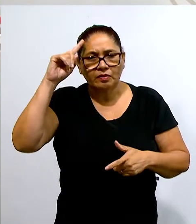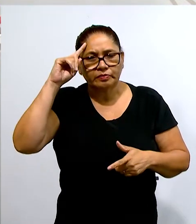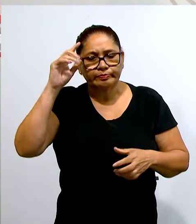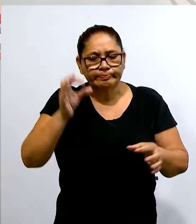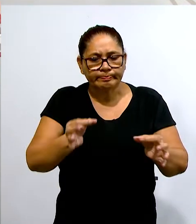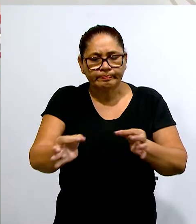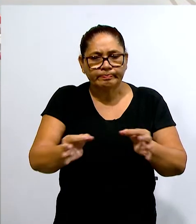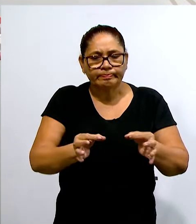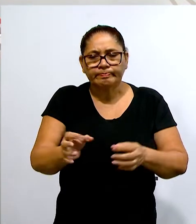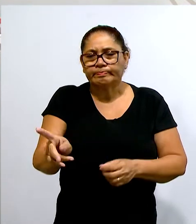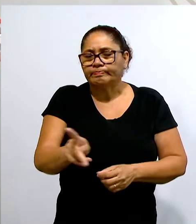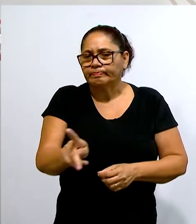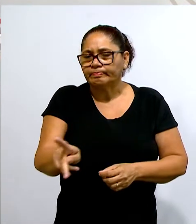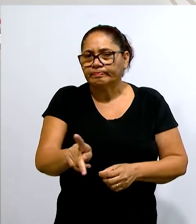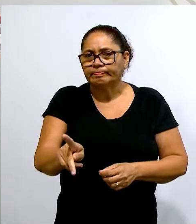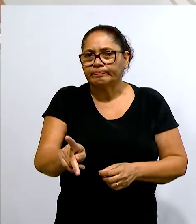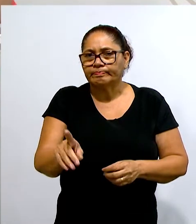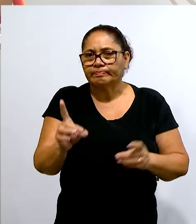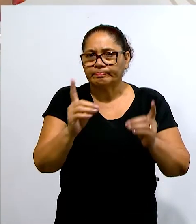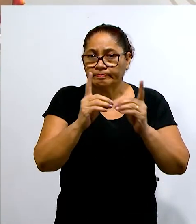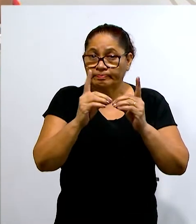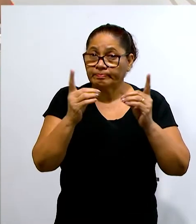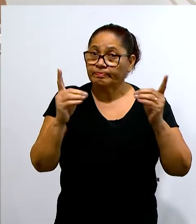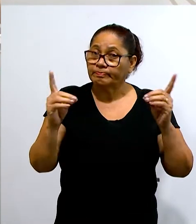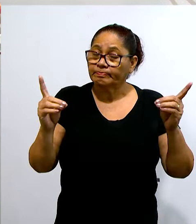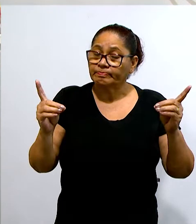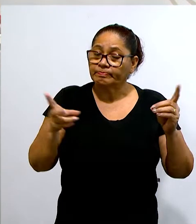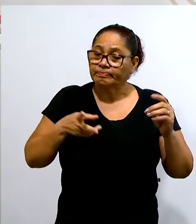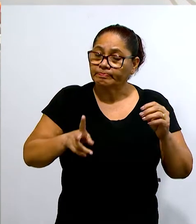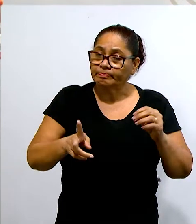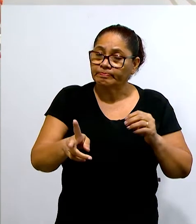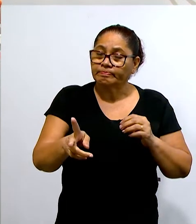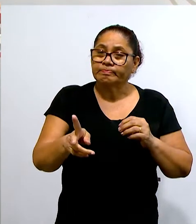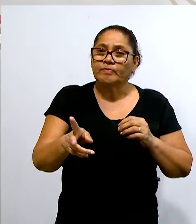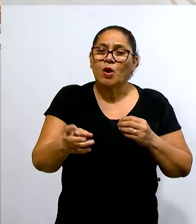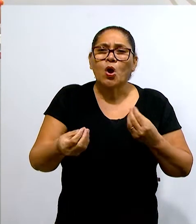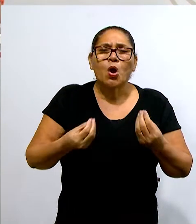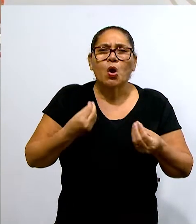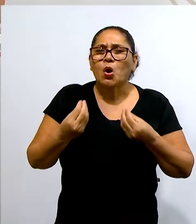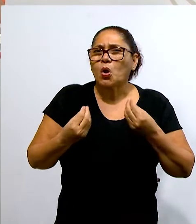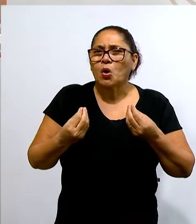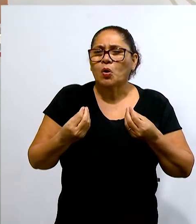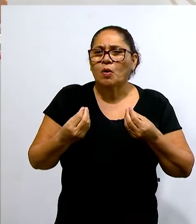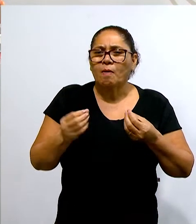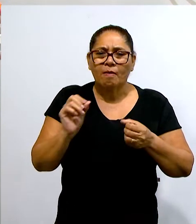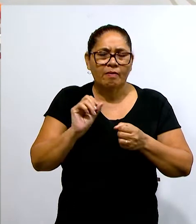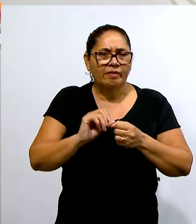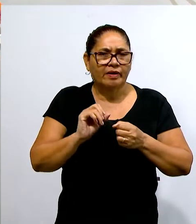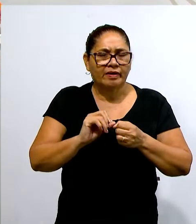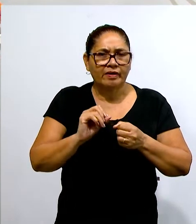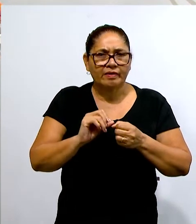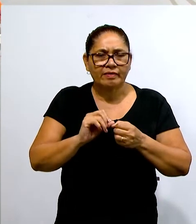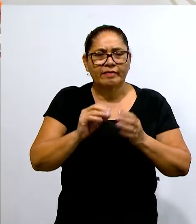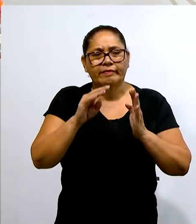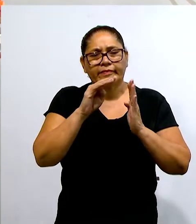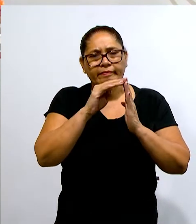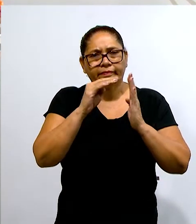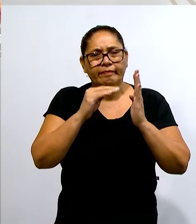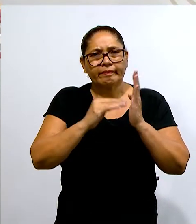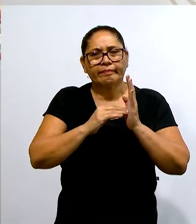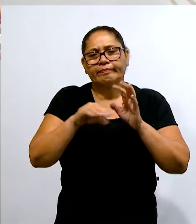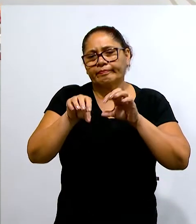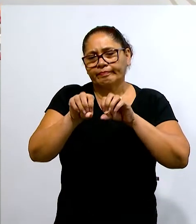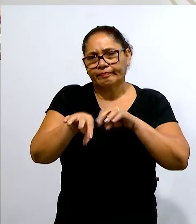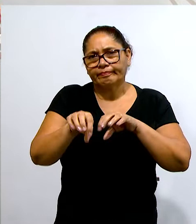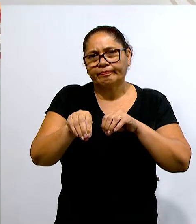do professor. Então, essas sequências didáticas, a sequência de organização de como ele vai desenvolver o conteúdo de ensino,